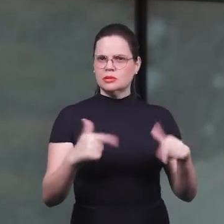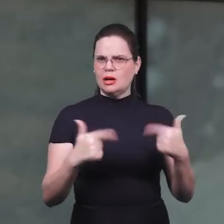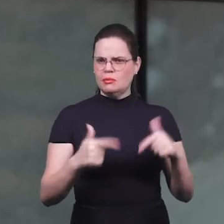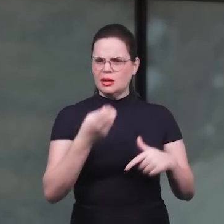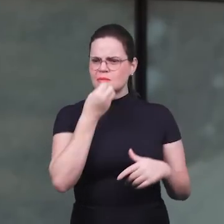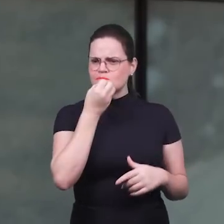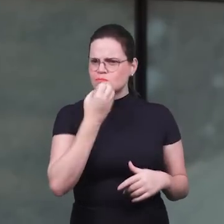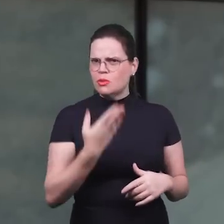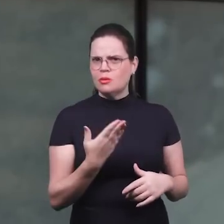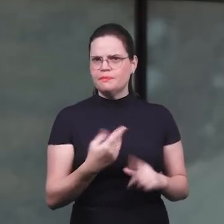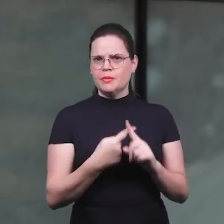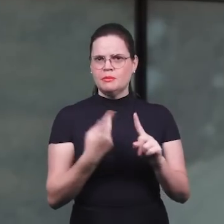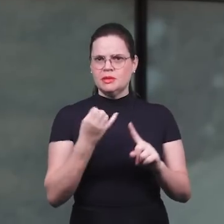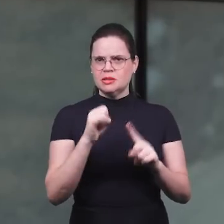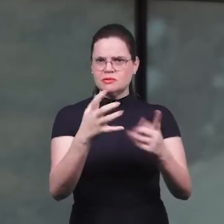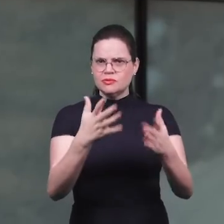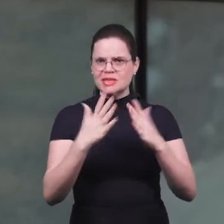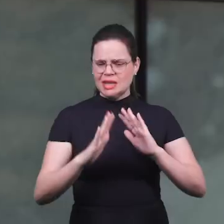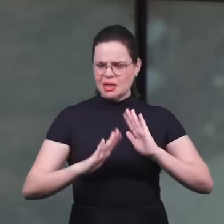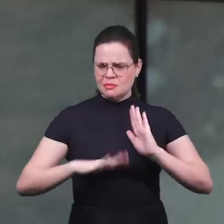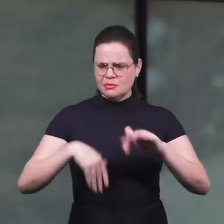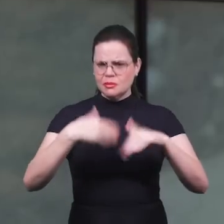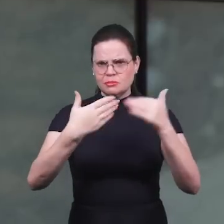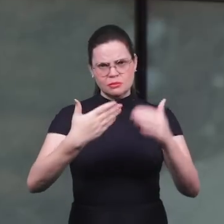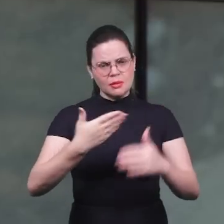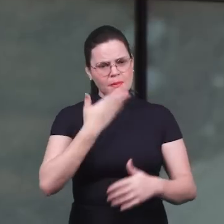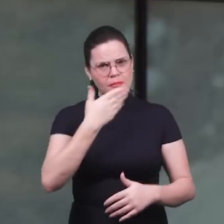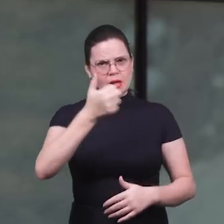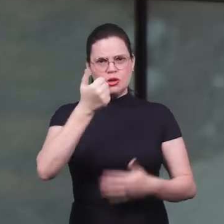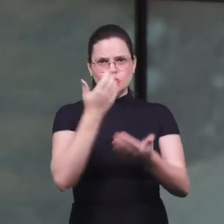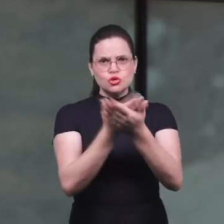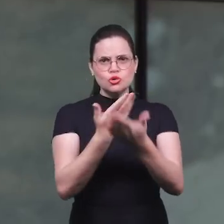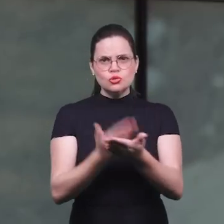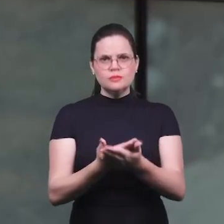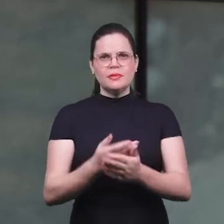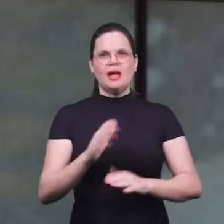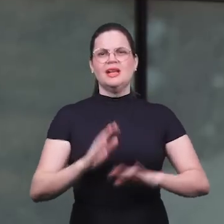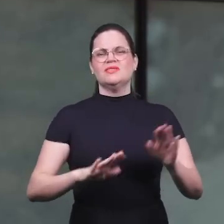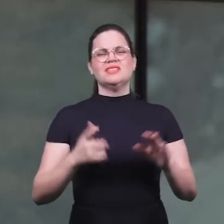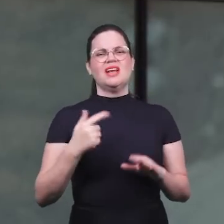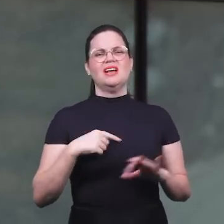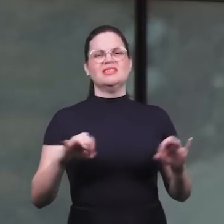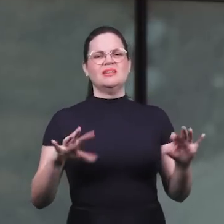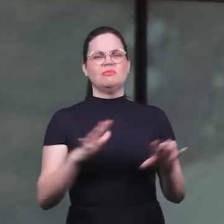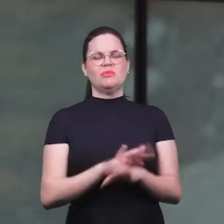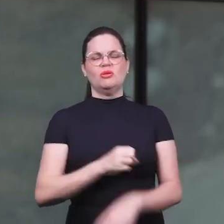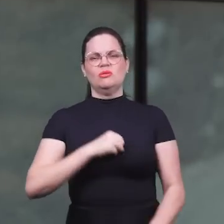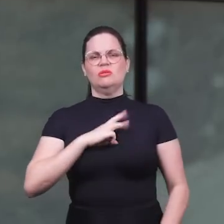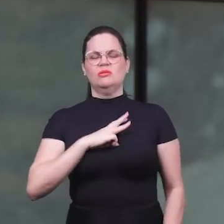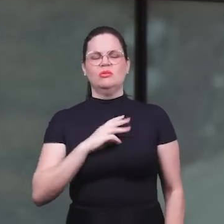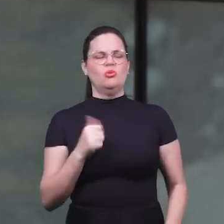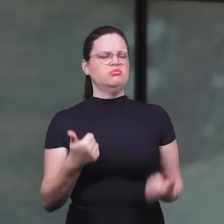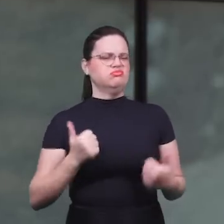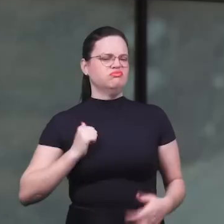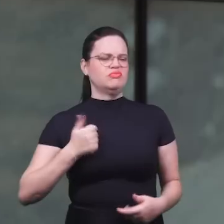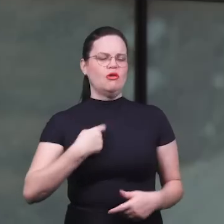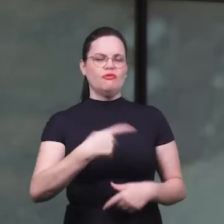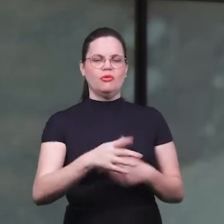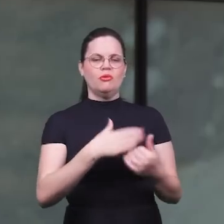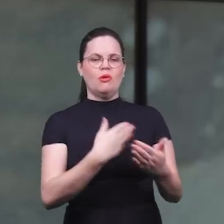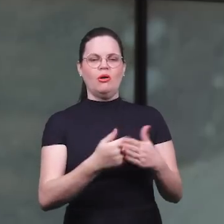melhores, almeje, estude, busque nisso. Às vezes o jovem tinha aquele negócio, terminei o ensino médio, tá bom, deixa eu arrumar um emprego por aqui e